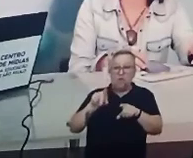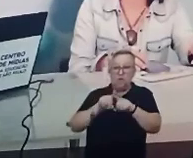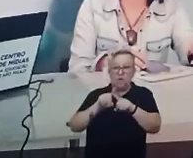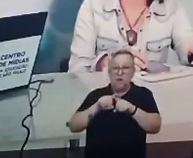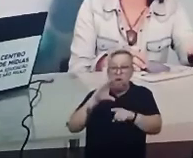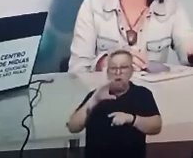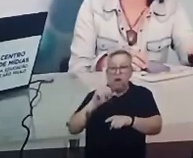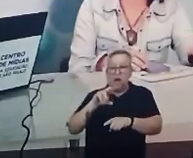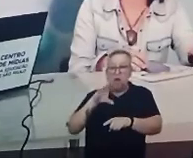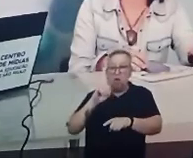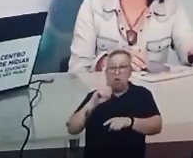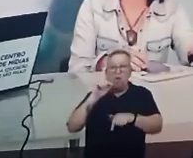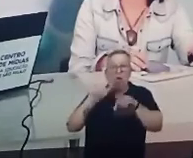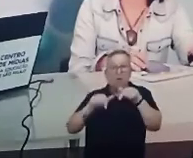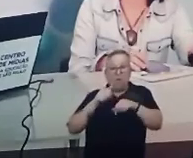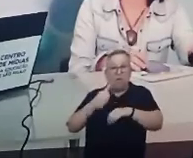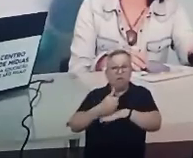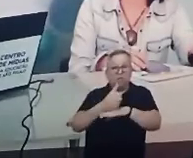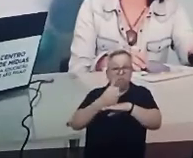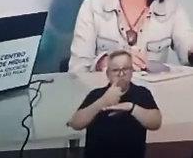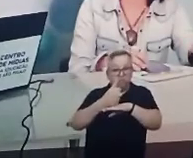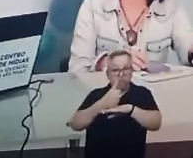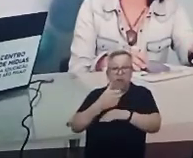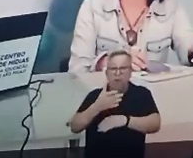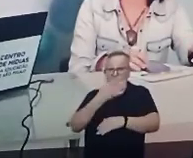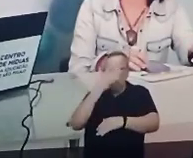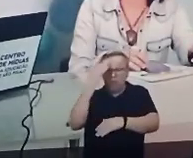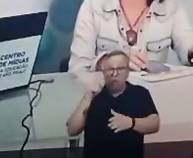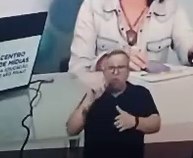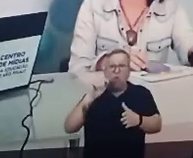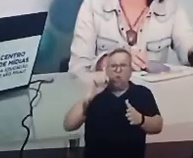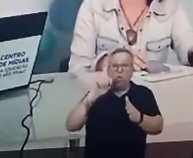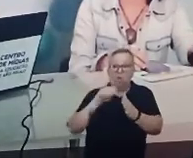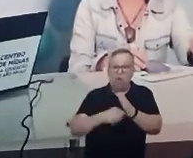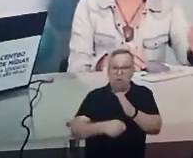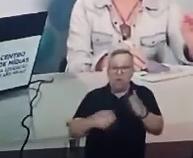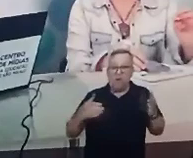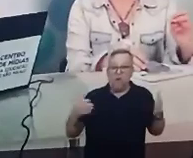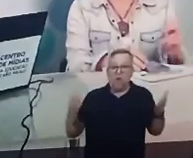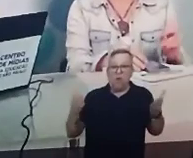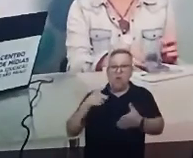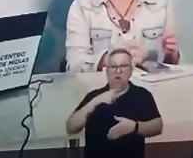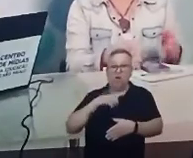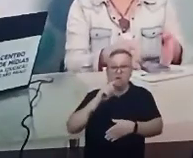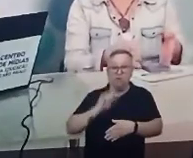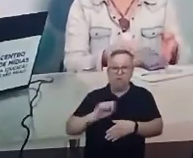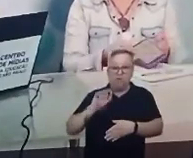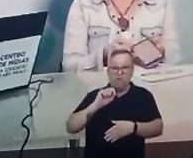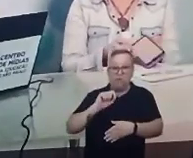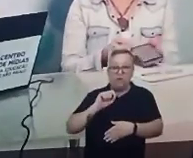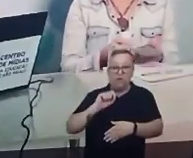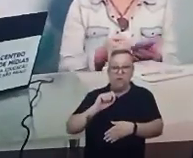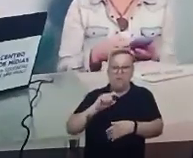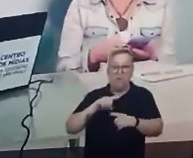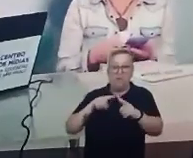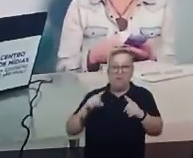cargo-função. Para o pessoal que é contratado, tá? Que a gente agora teve a vigência